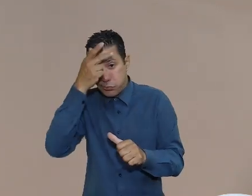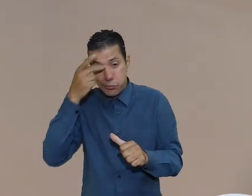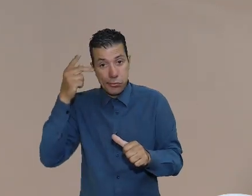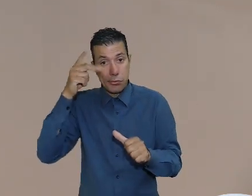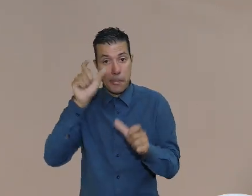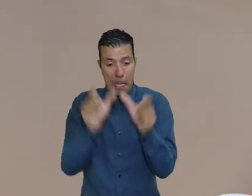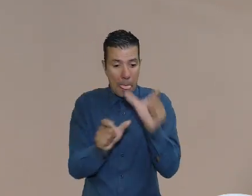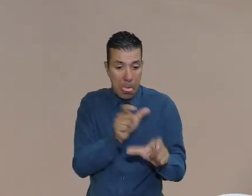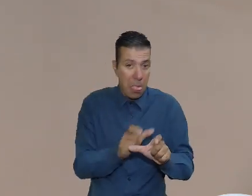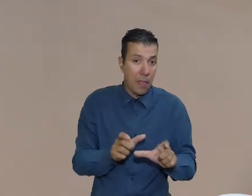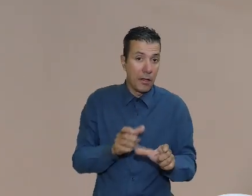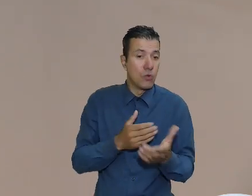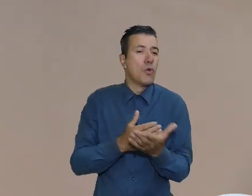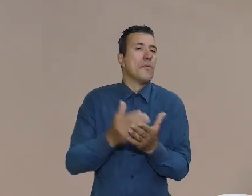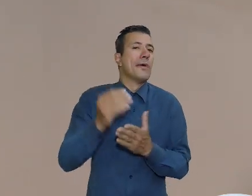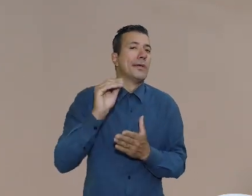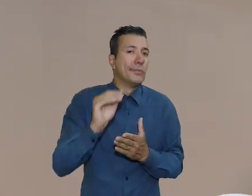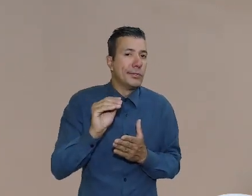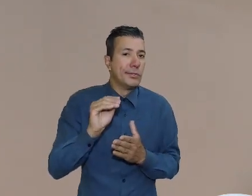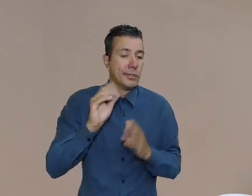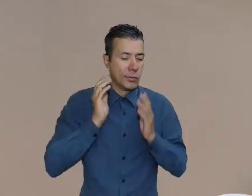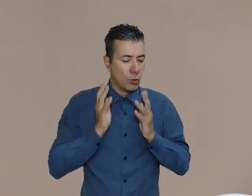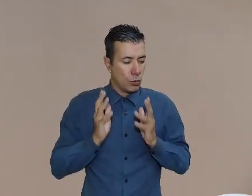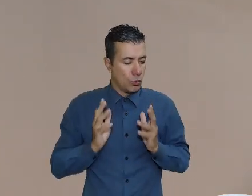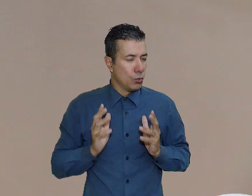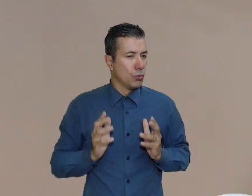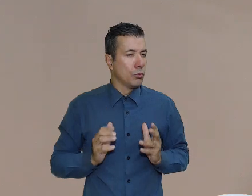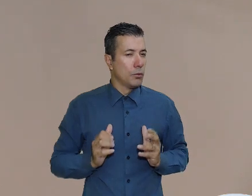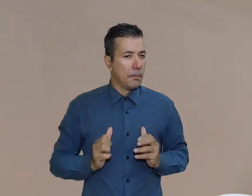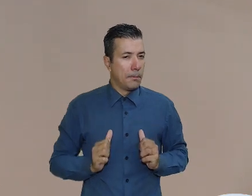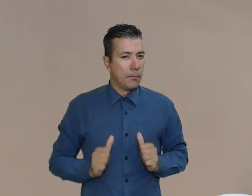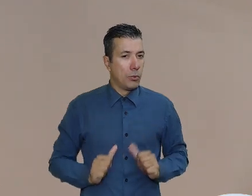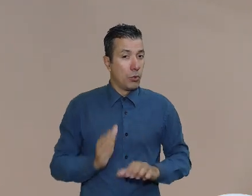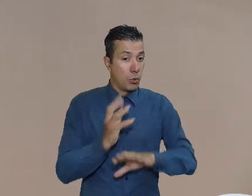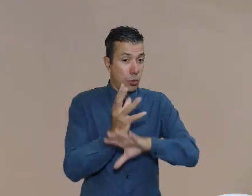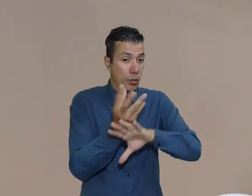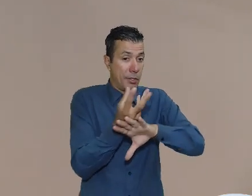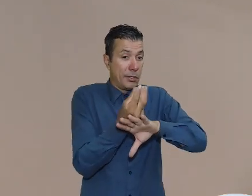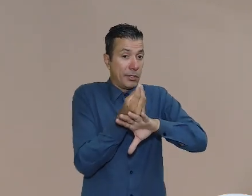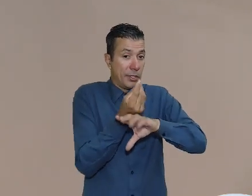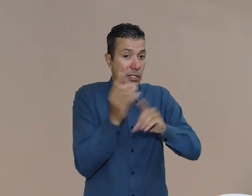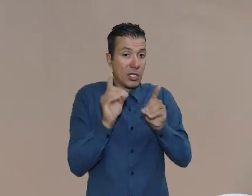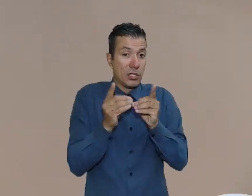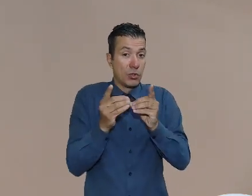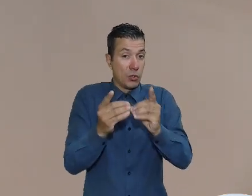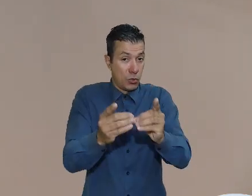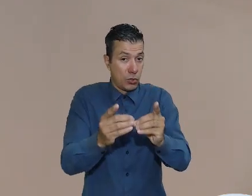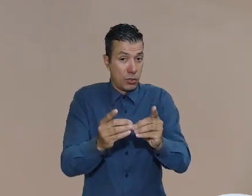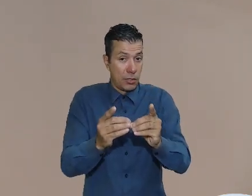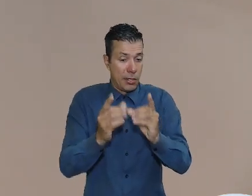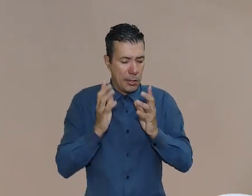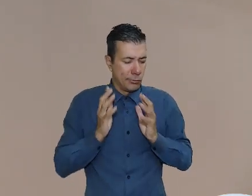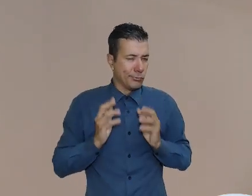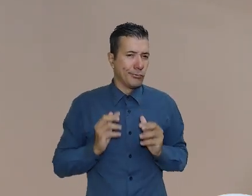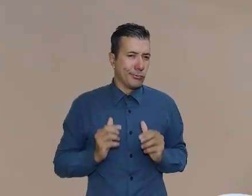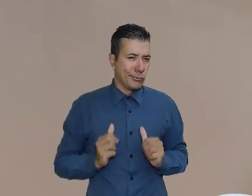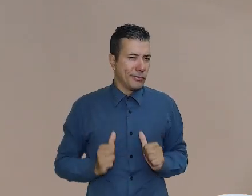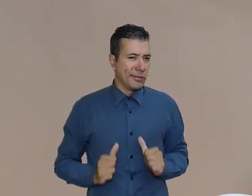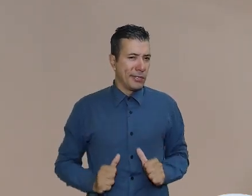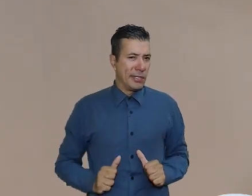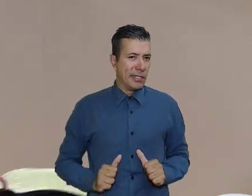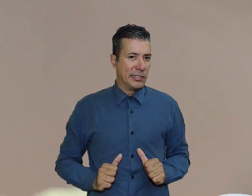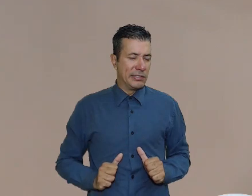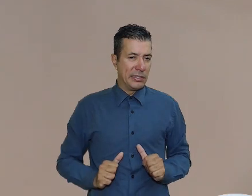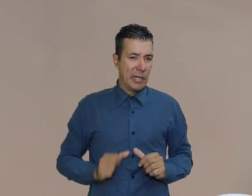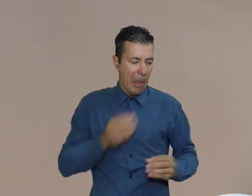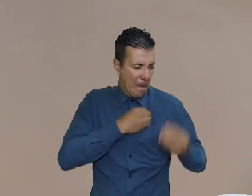Então foi uma igreja que começou com uma pureza, foi uma igreja que tinha ali em sua doutrina uma pureza bíblica, ela não estava